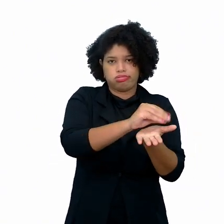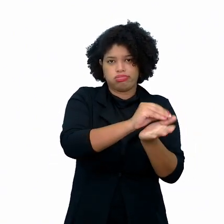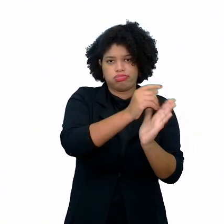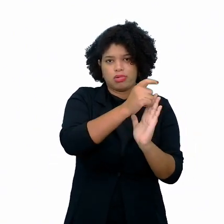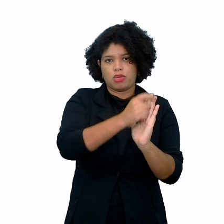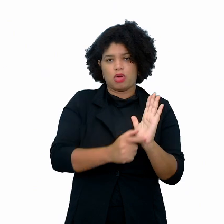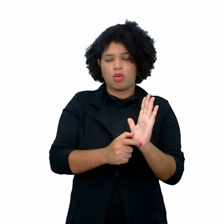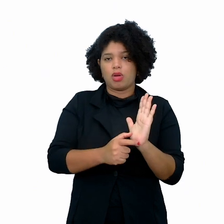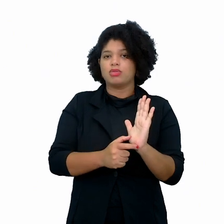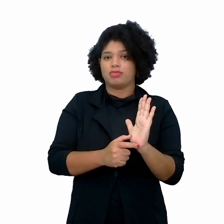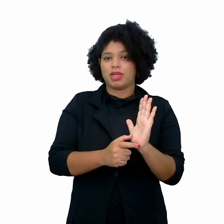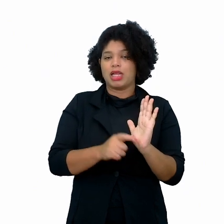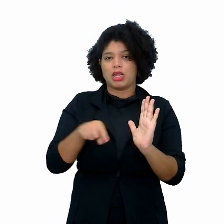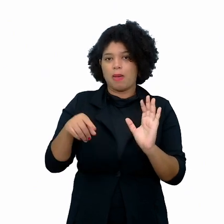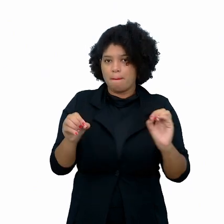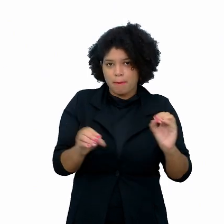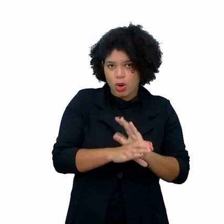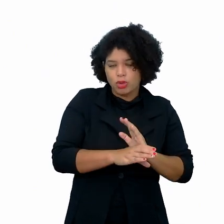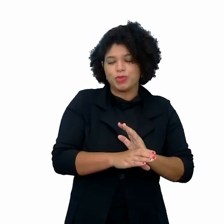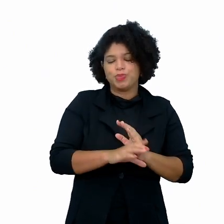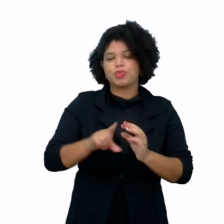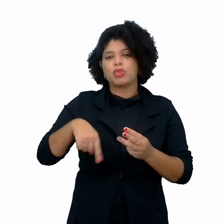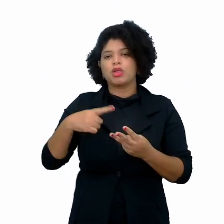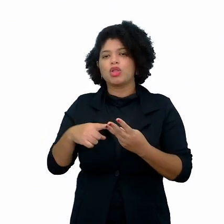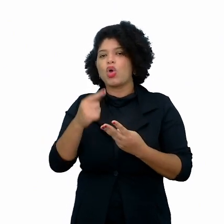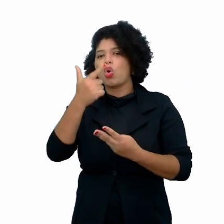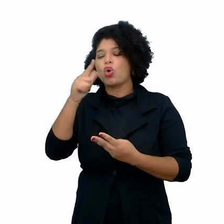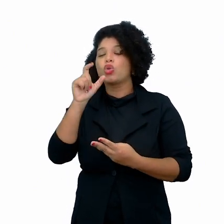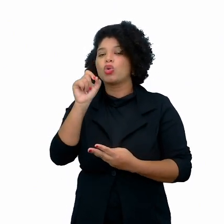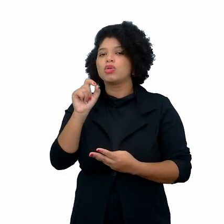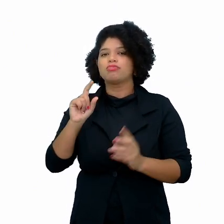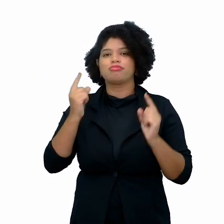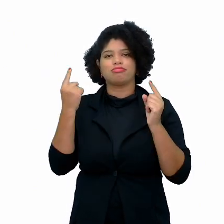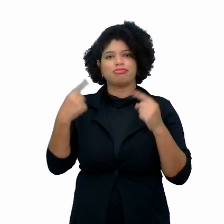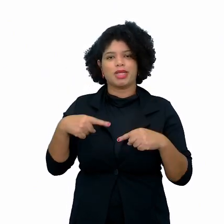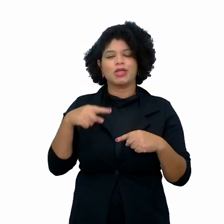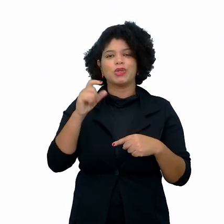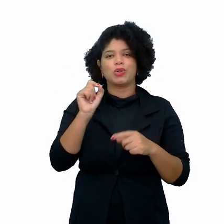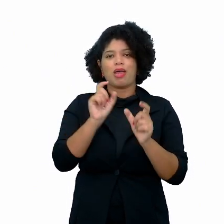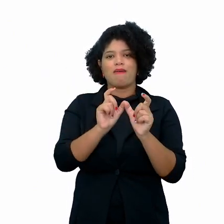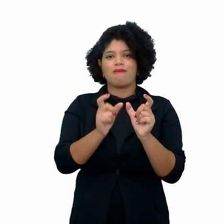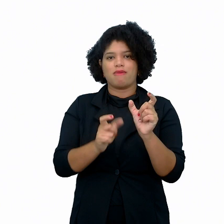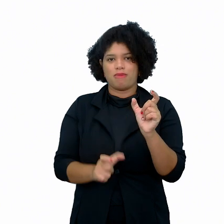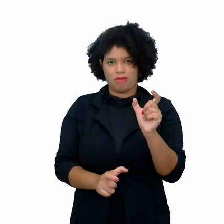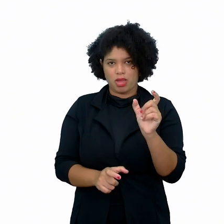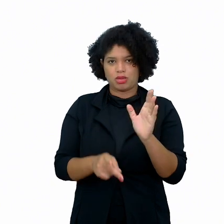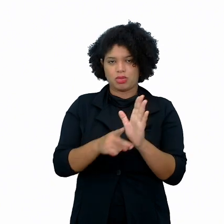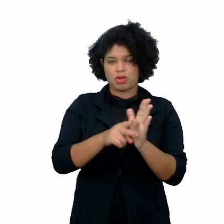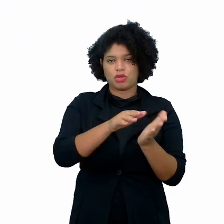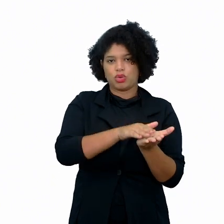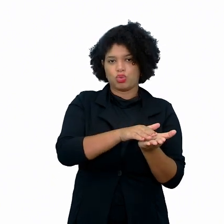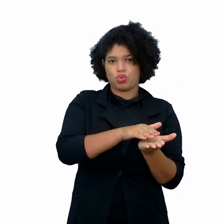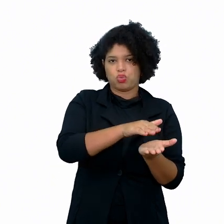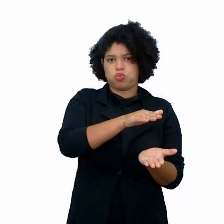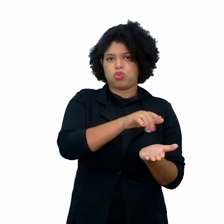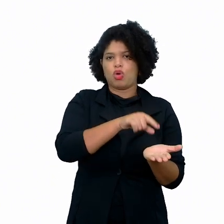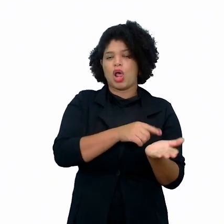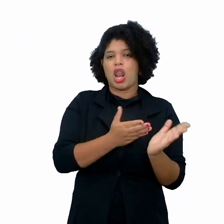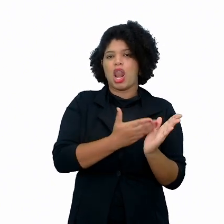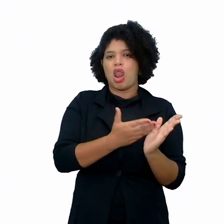novo desafio na sequência: escrever um verbete de enciclopédia e um você sabia que.